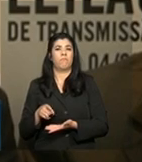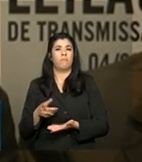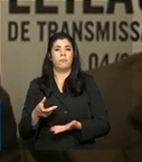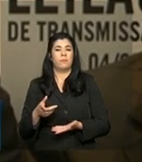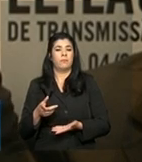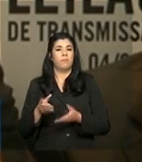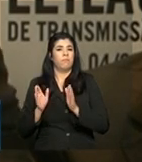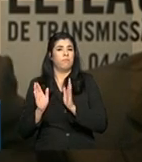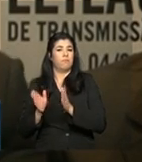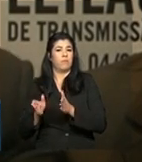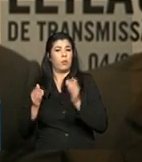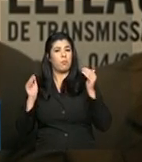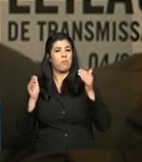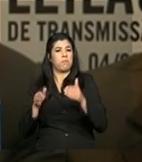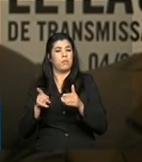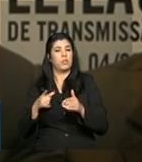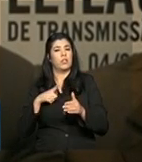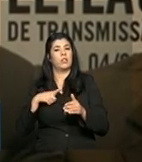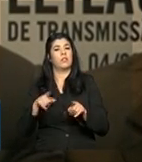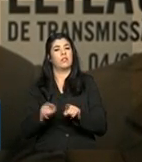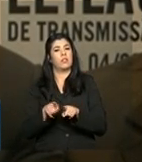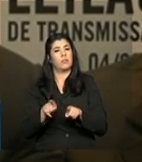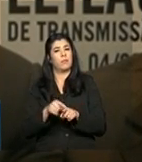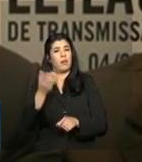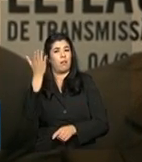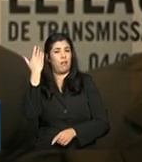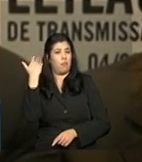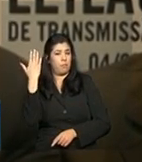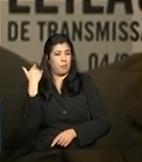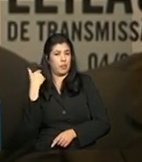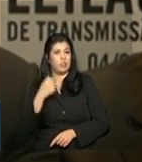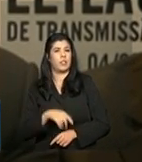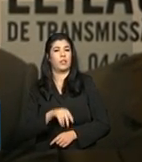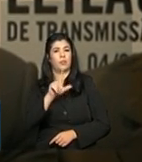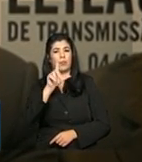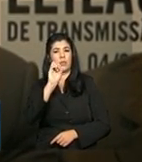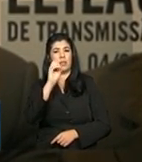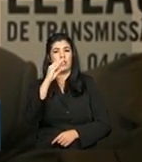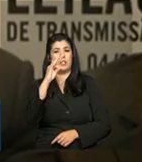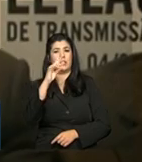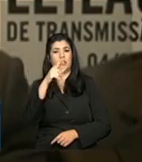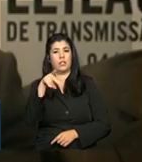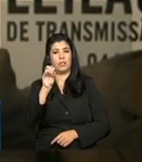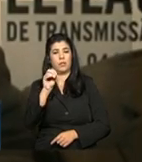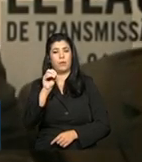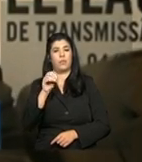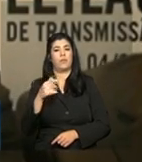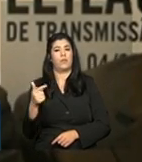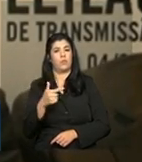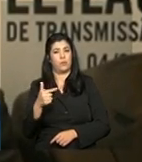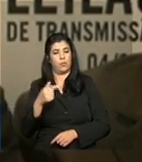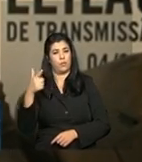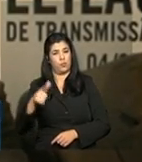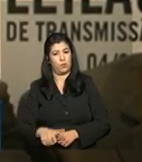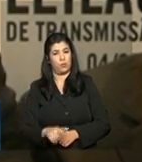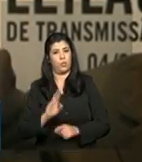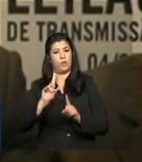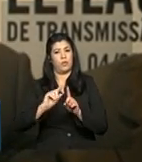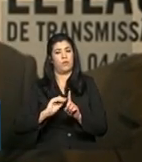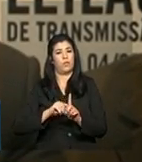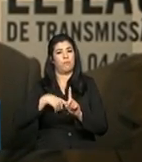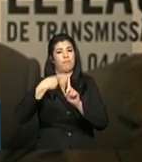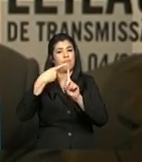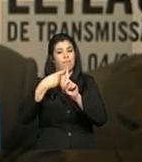deles também já foi colocado em licitação uma outra vez. Aqui está indo para um segundo momento e foi acrescido, né, algumas